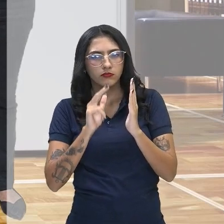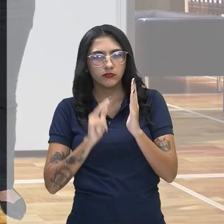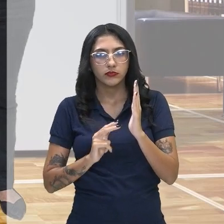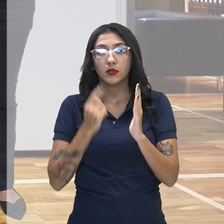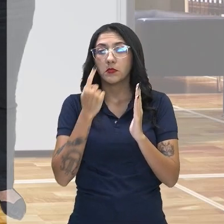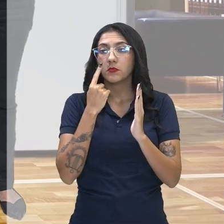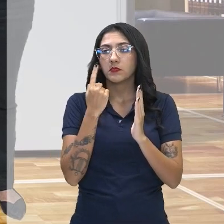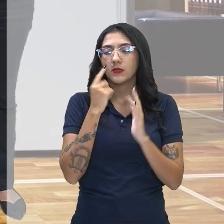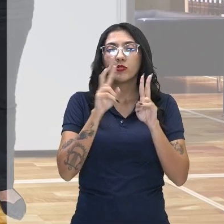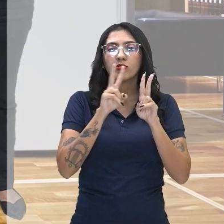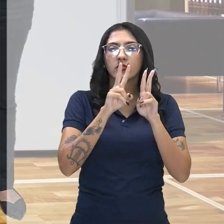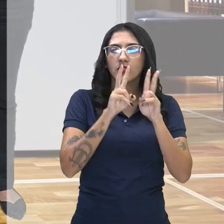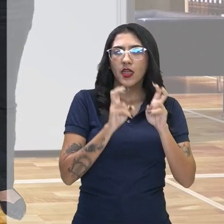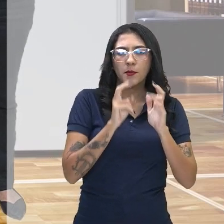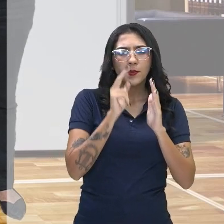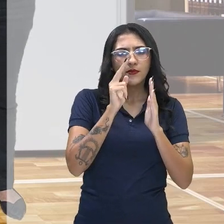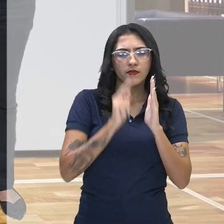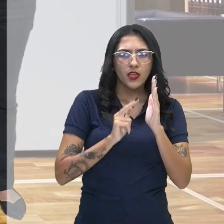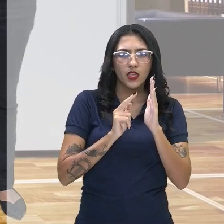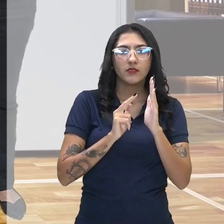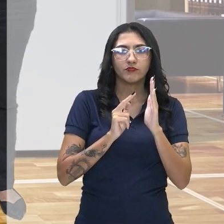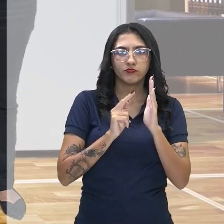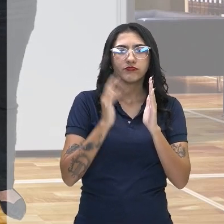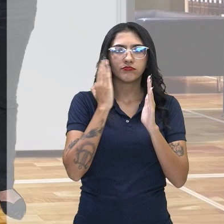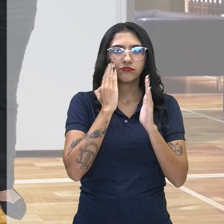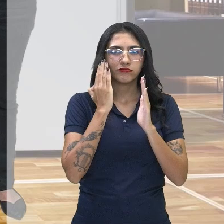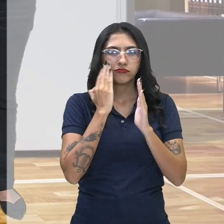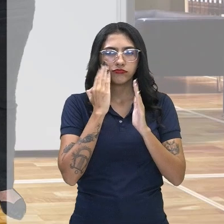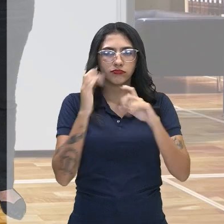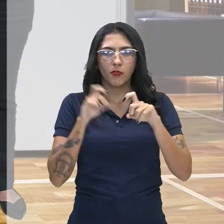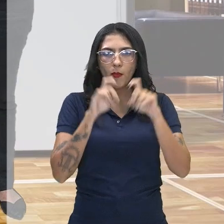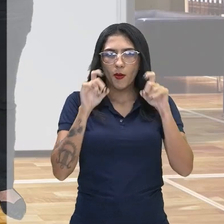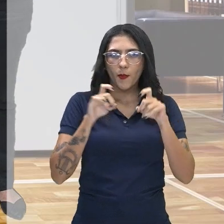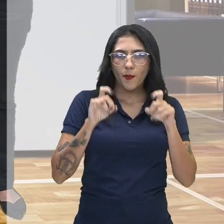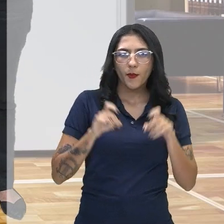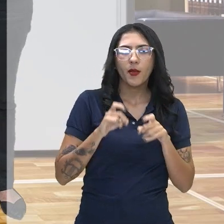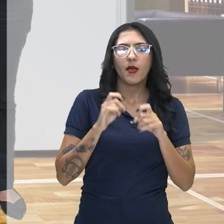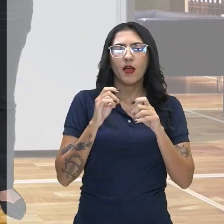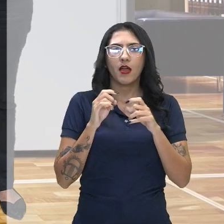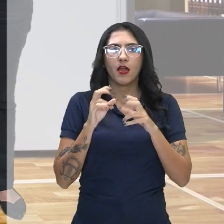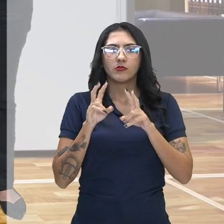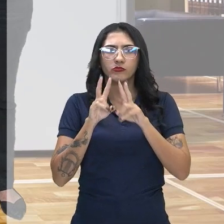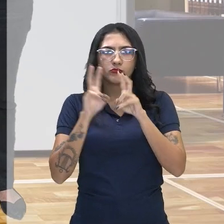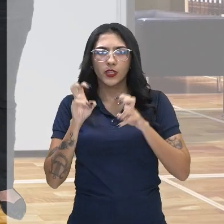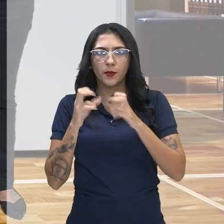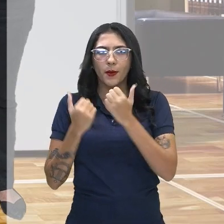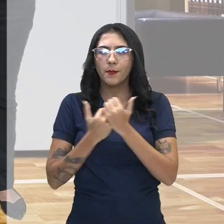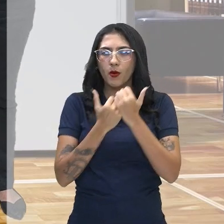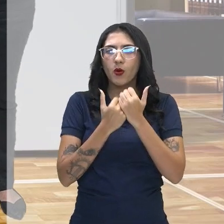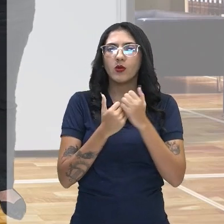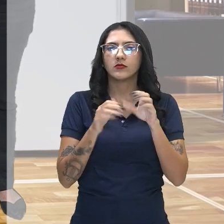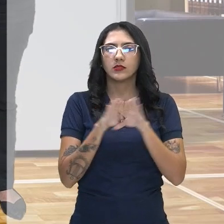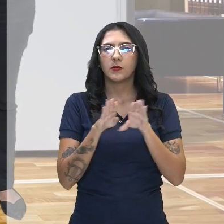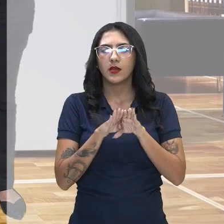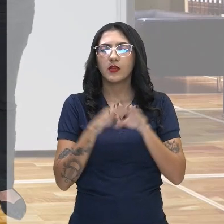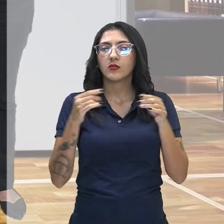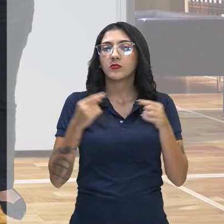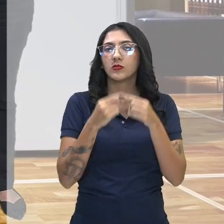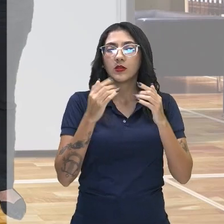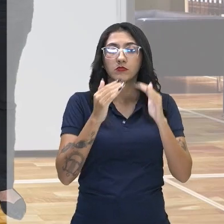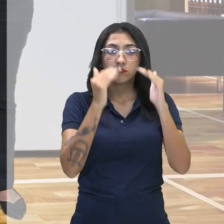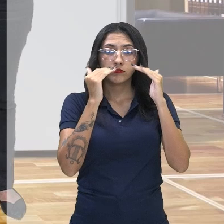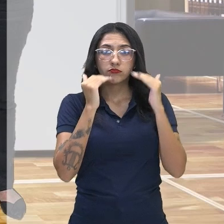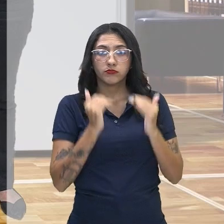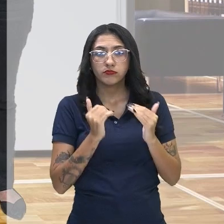Viu o título, é computador, vê se tem lá no subtítulo alguma palavra também relacionada a computador. Vai lá na introdução